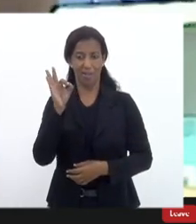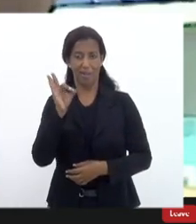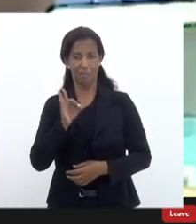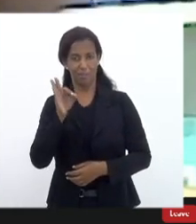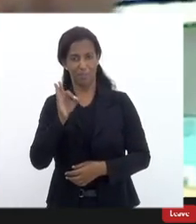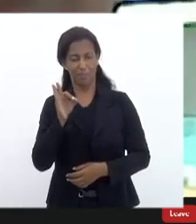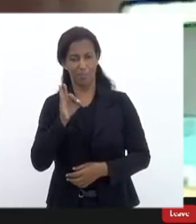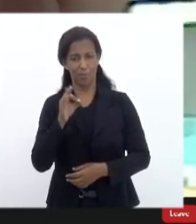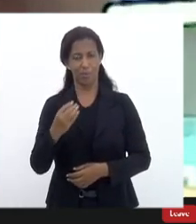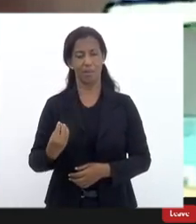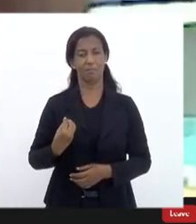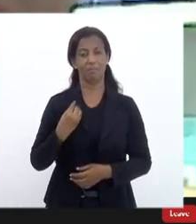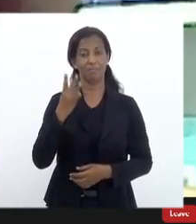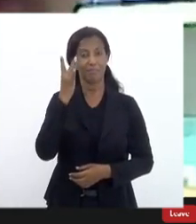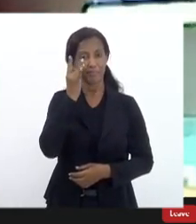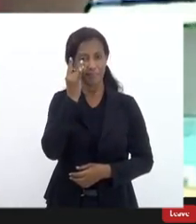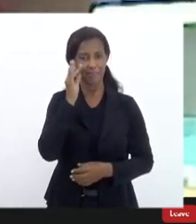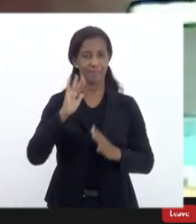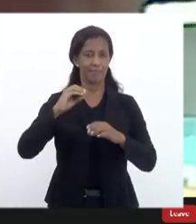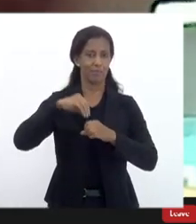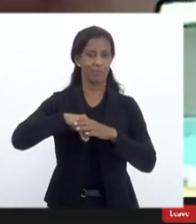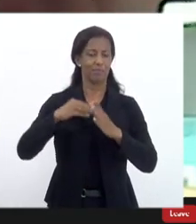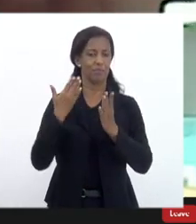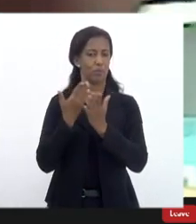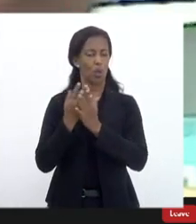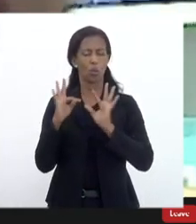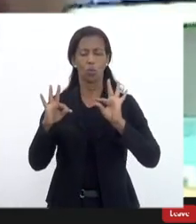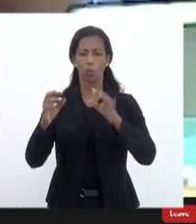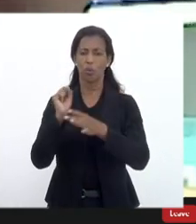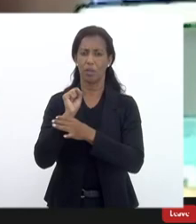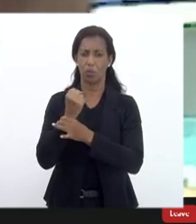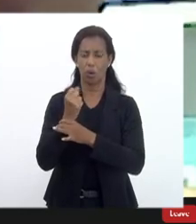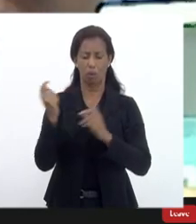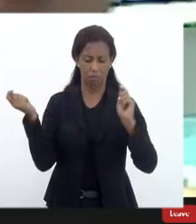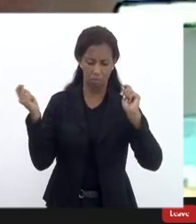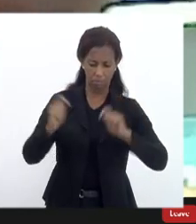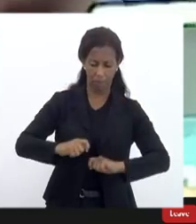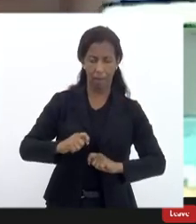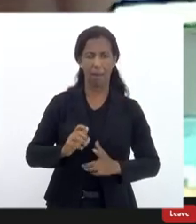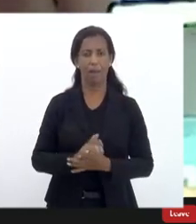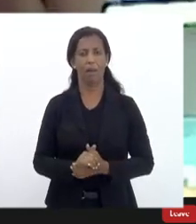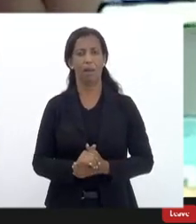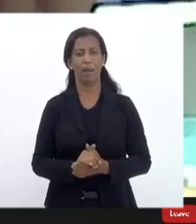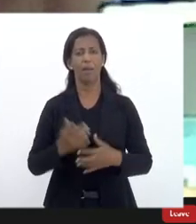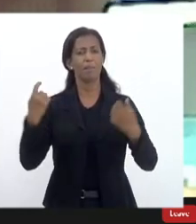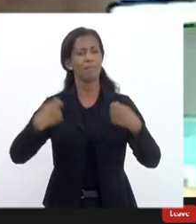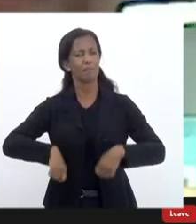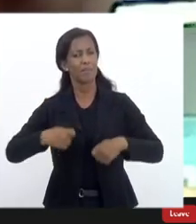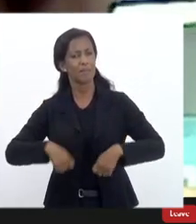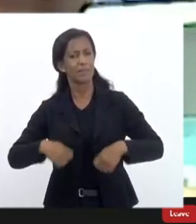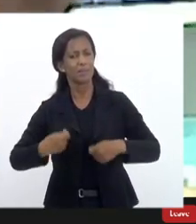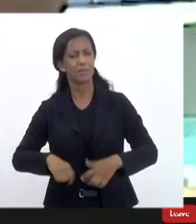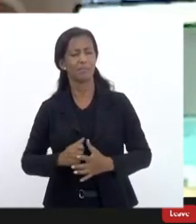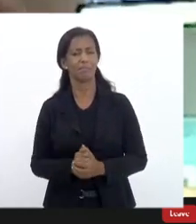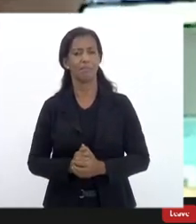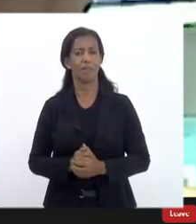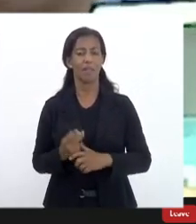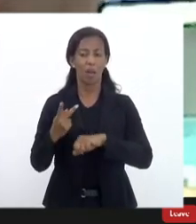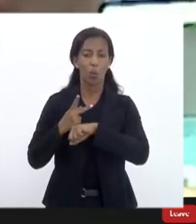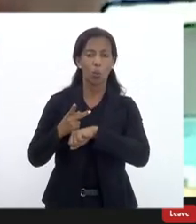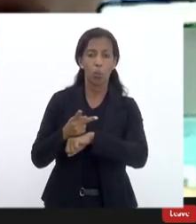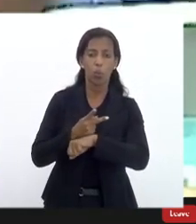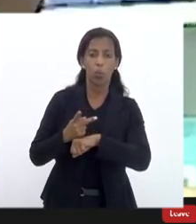40% no presencial. Toda segurança é possível, toda segurança é necessária, e a